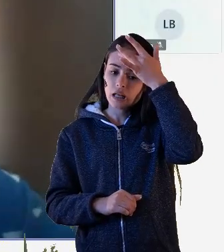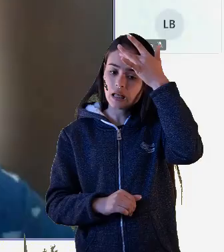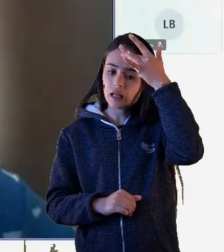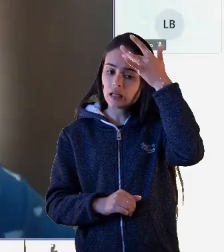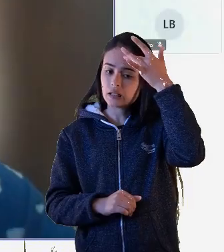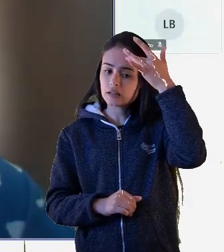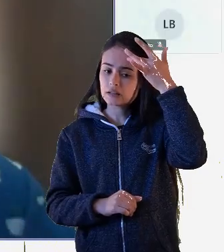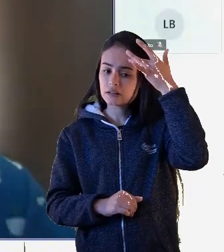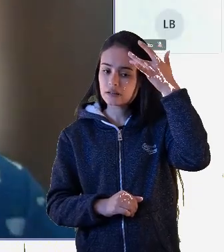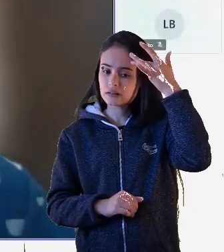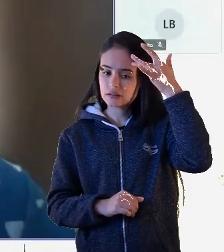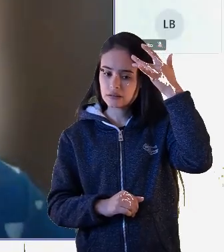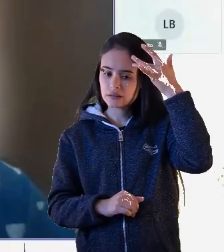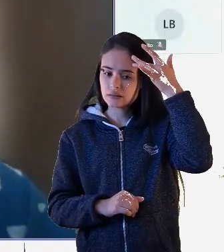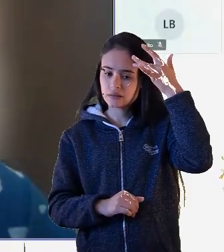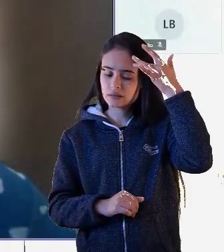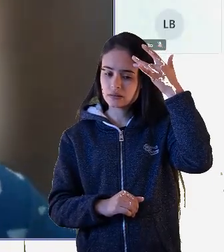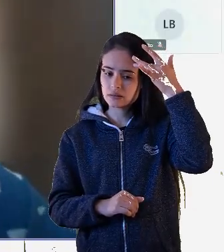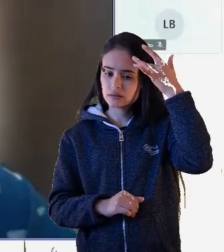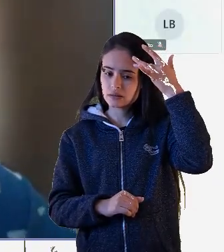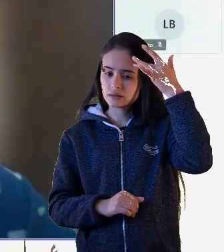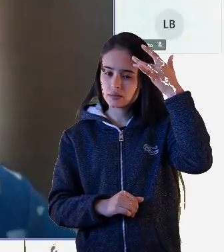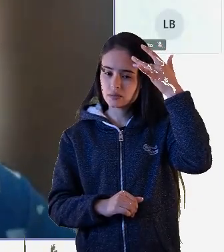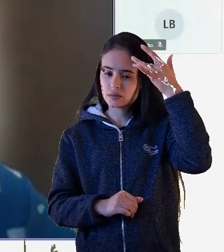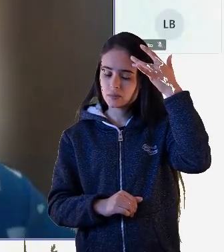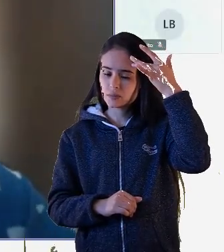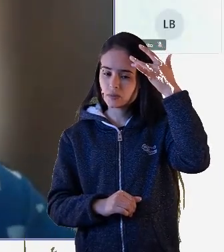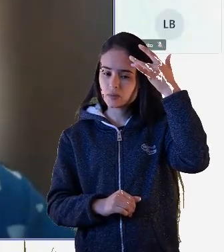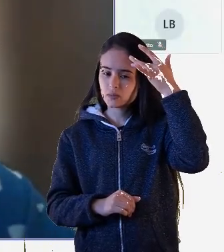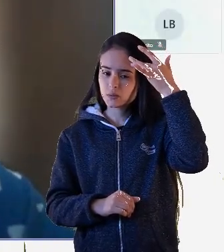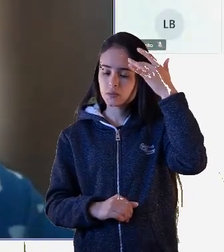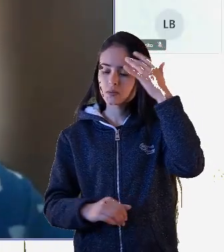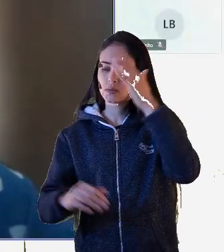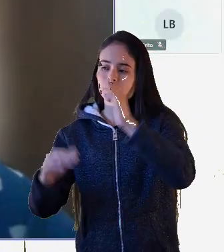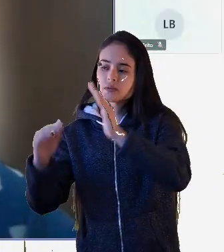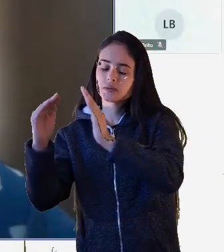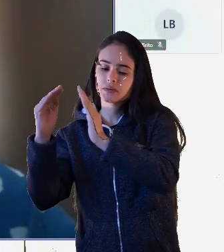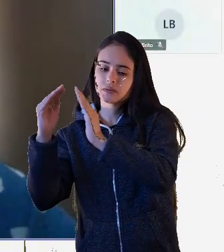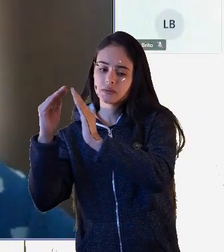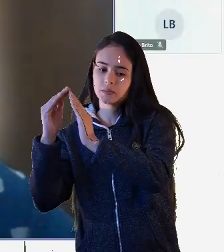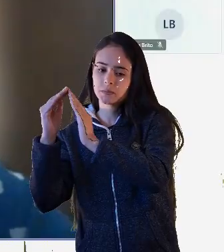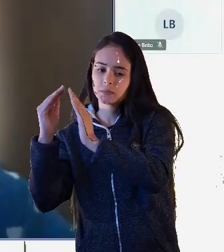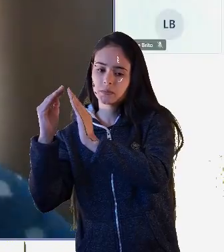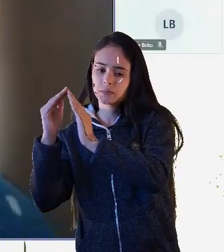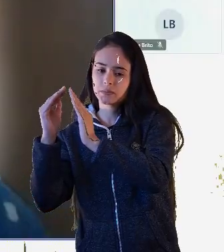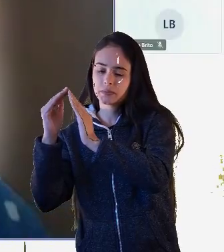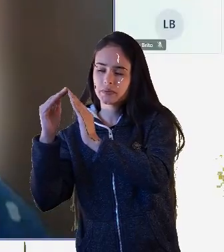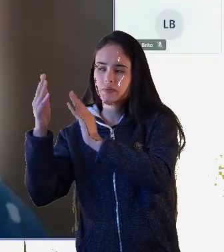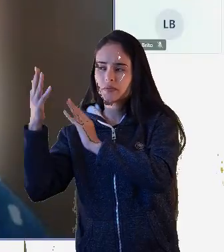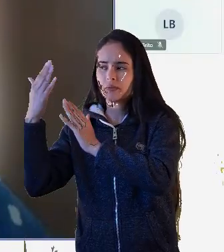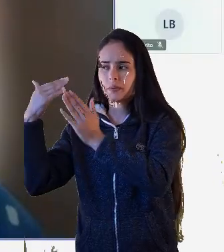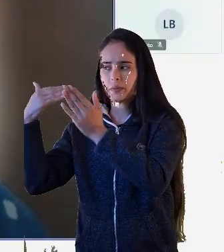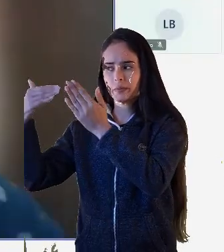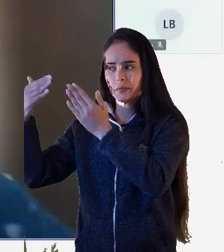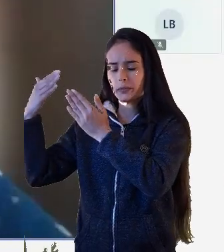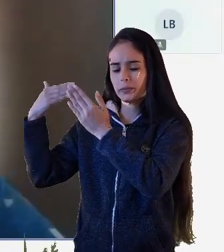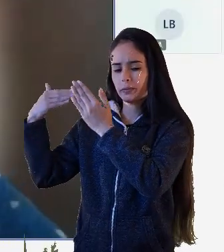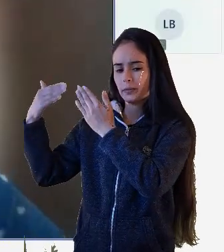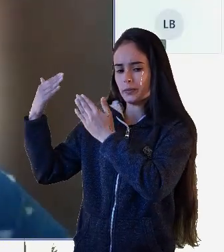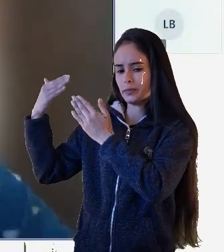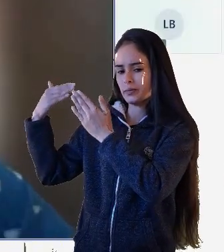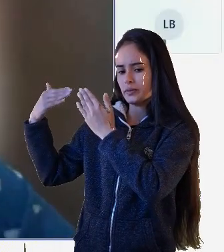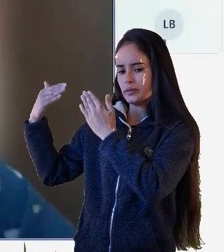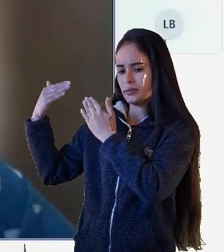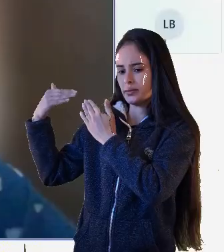né, e que esse era o motivo principal, né, que o motivo principal deles estarem ali